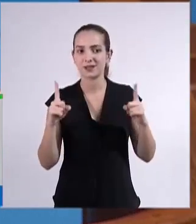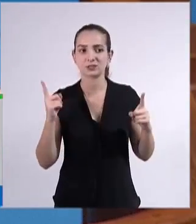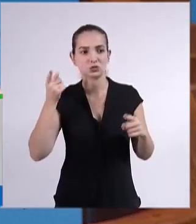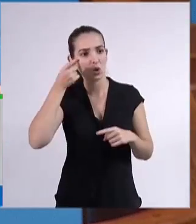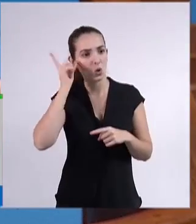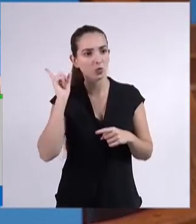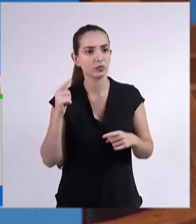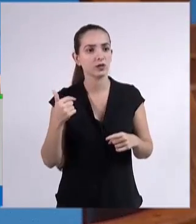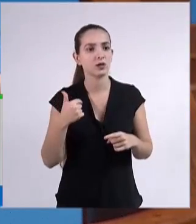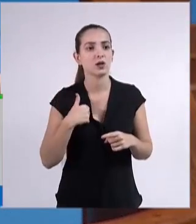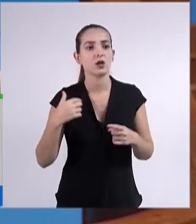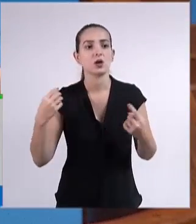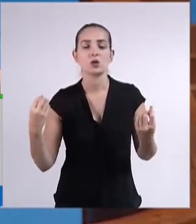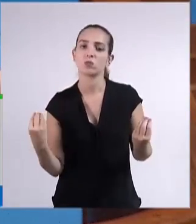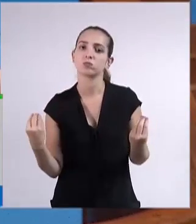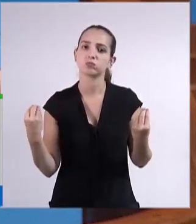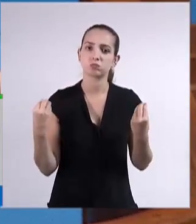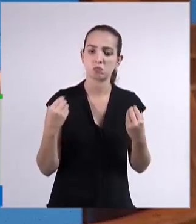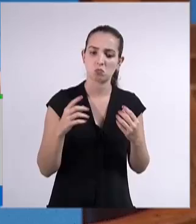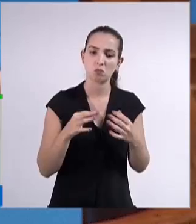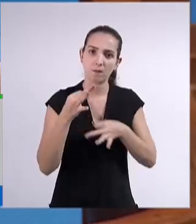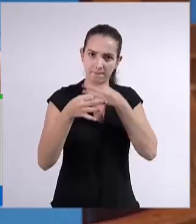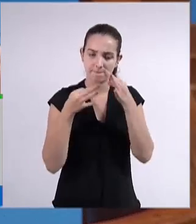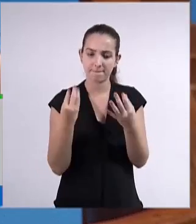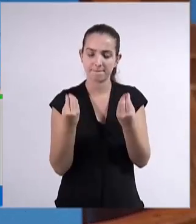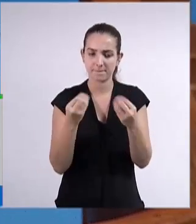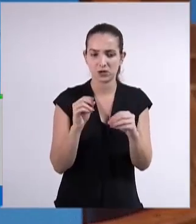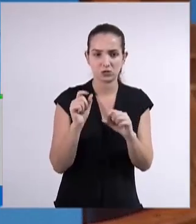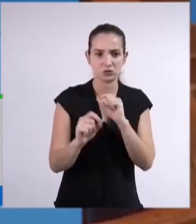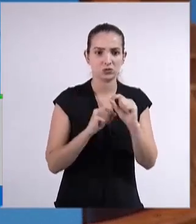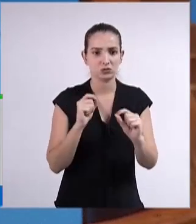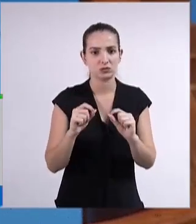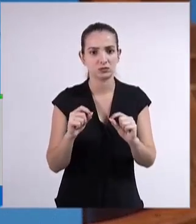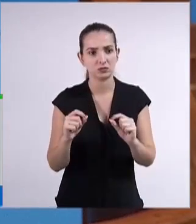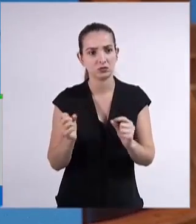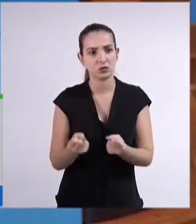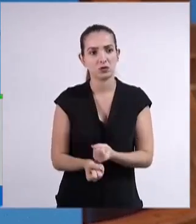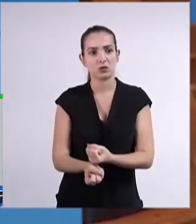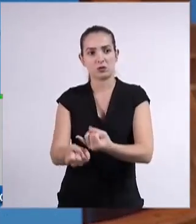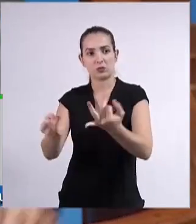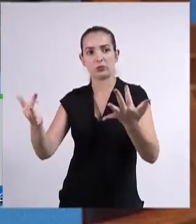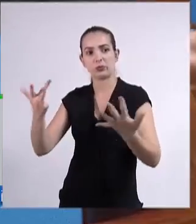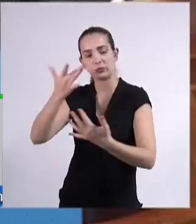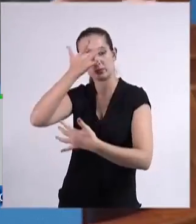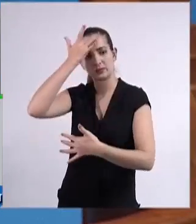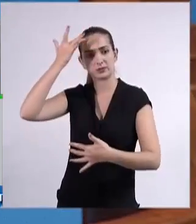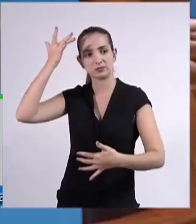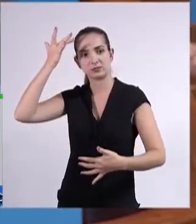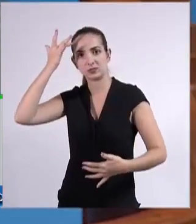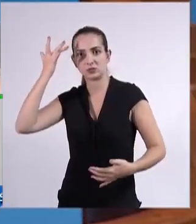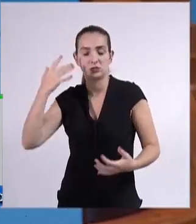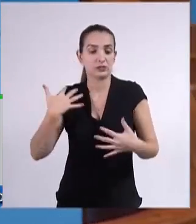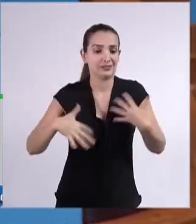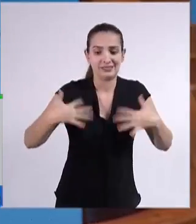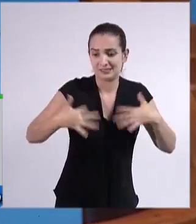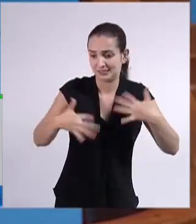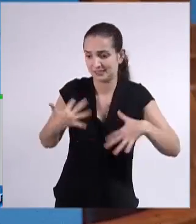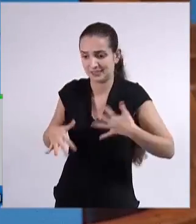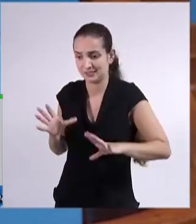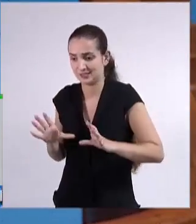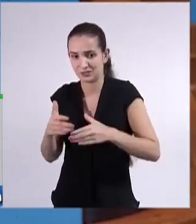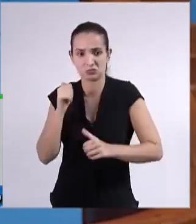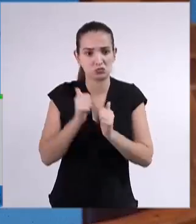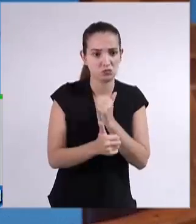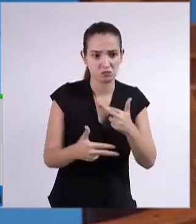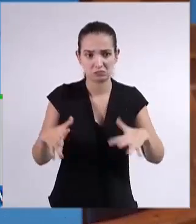a reação, deputado Pedro Kemp, o primeiro sintoma. Você falou, tem alguma coisa errada, você vê o desespero, a turma